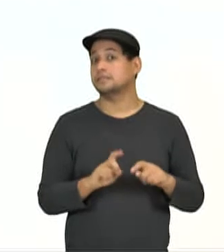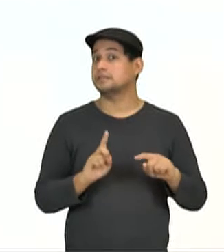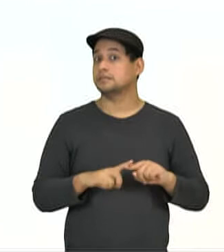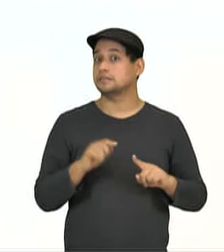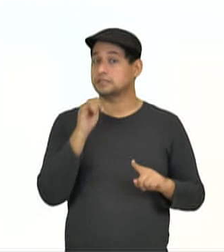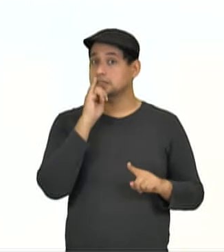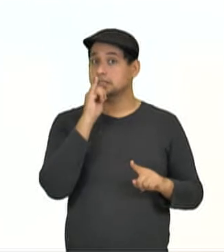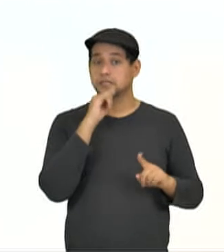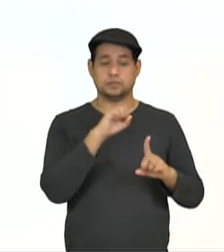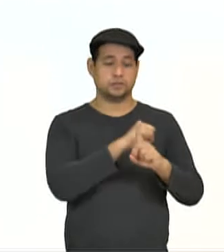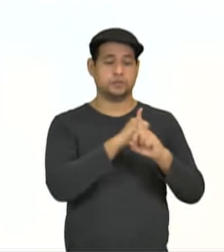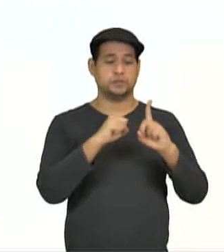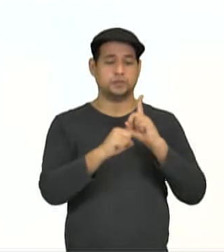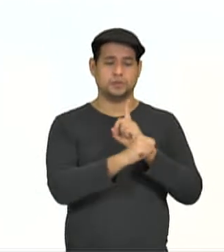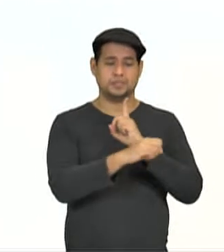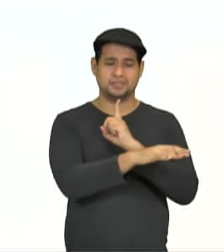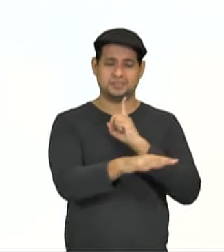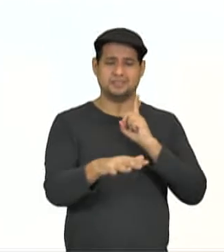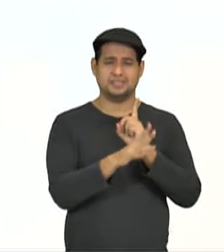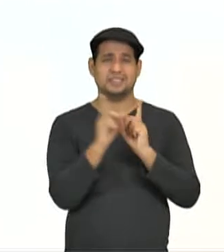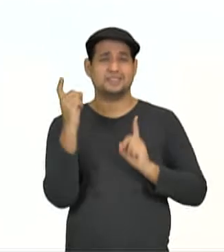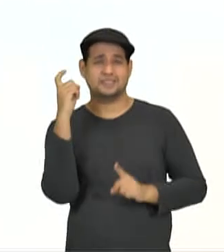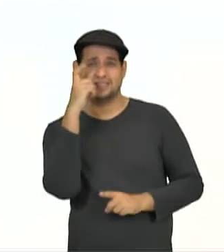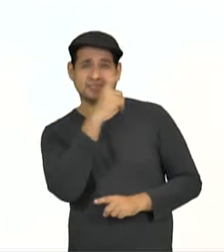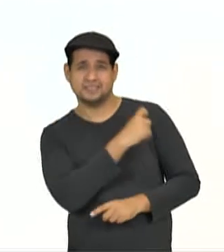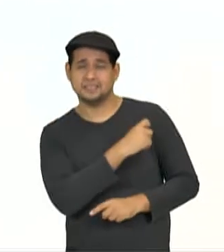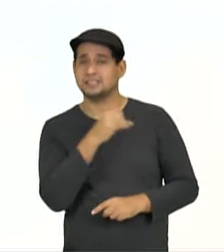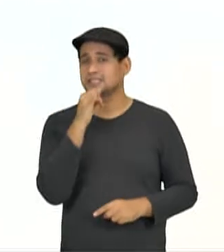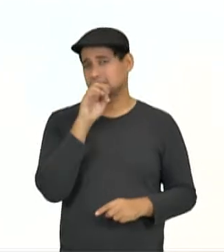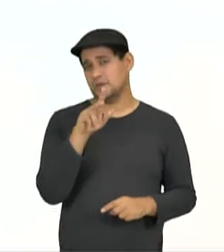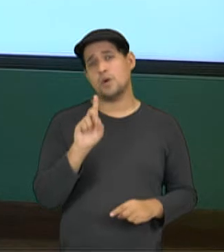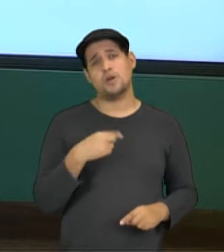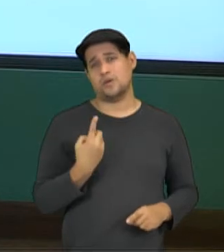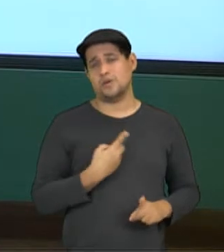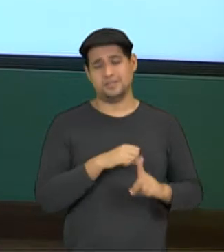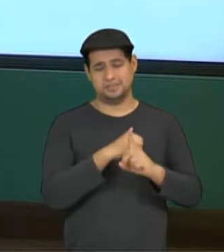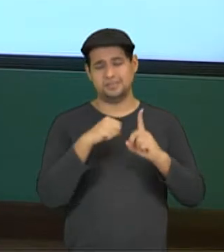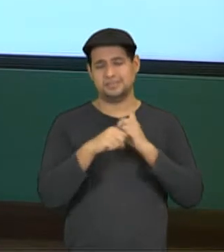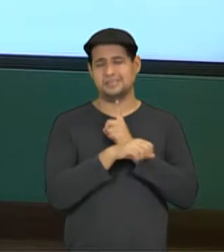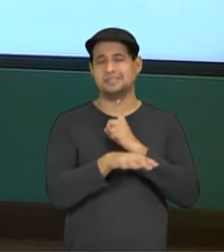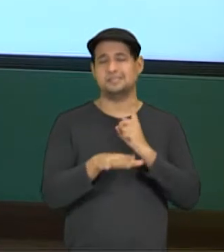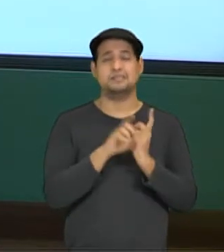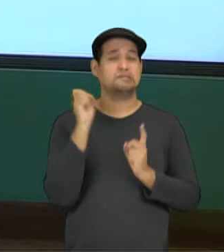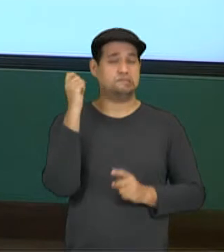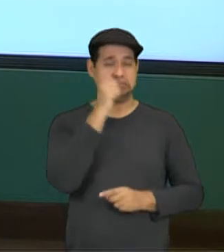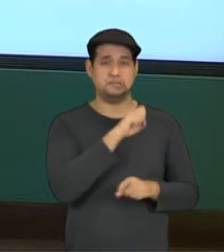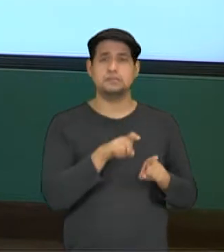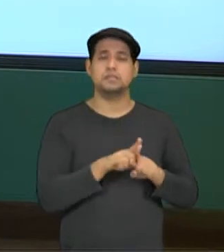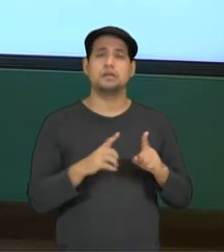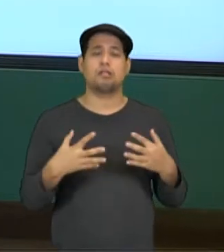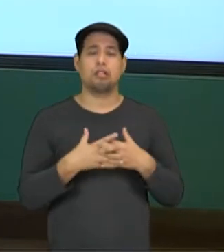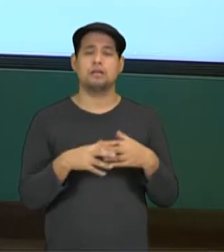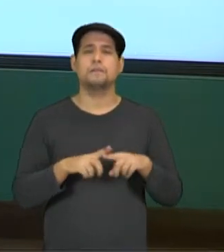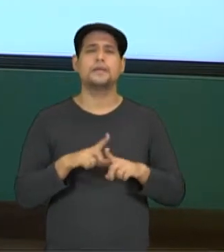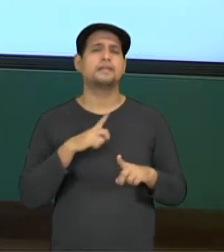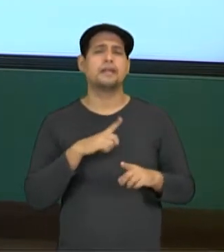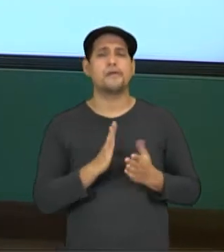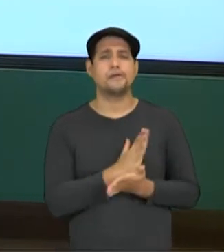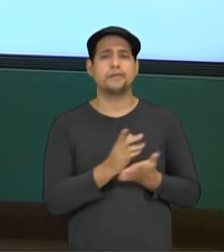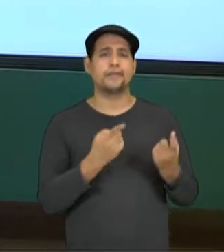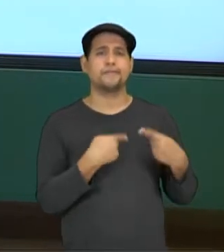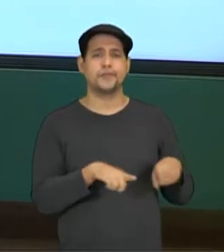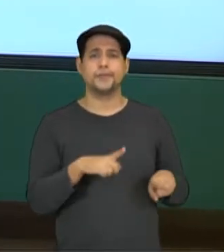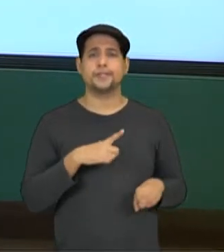aqui, ó, sociedades complexas, então, como a nossa, né? A nossa sociedade é uma sociedade complexa, apresenta